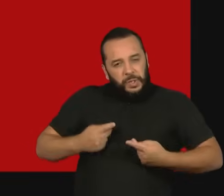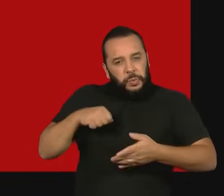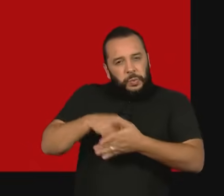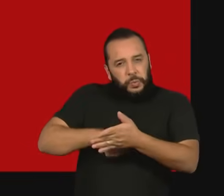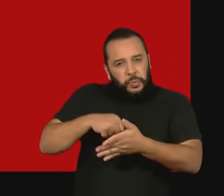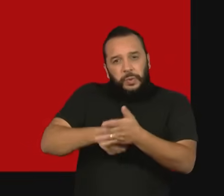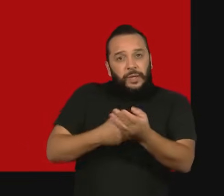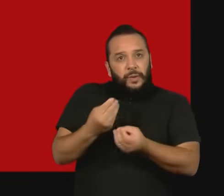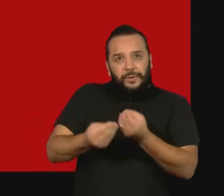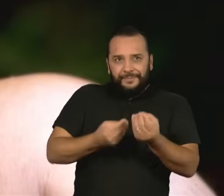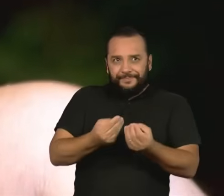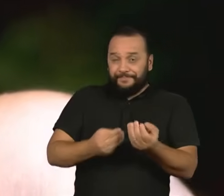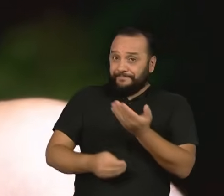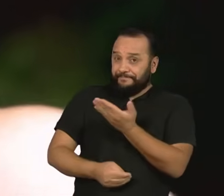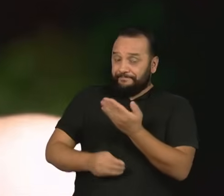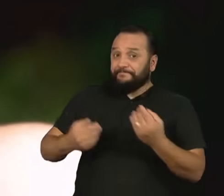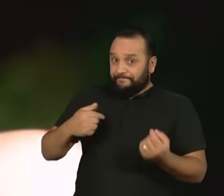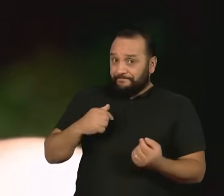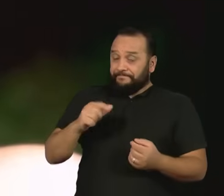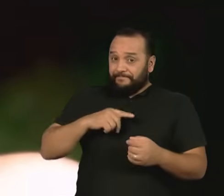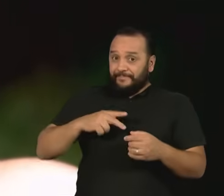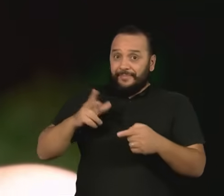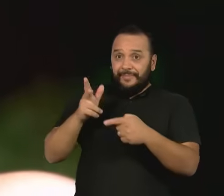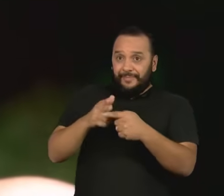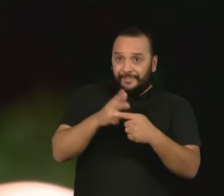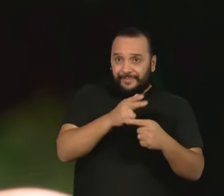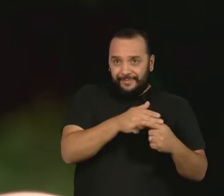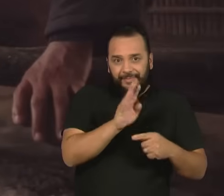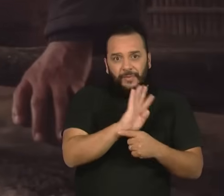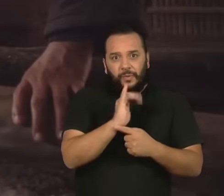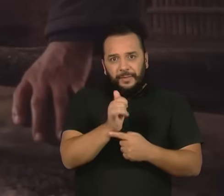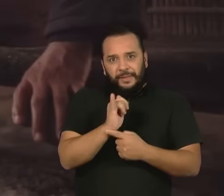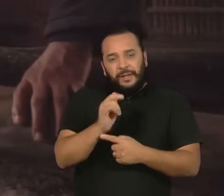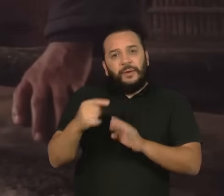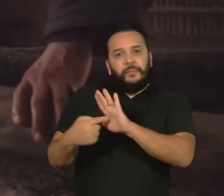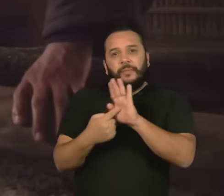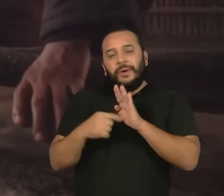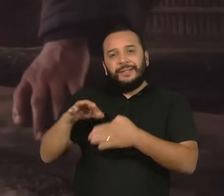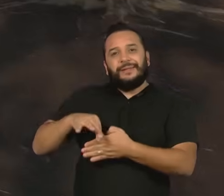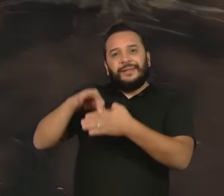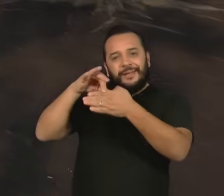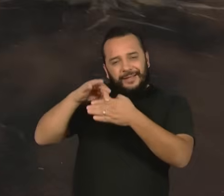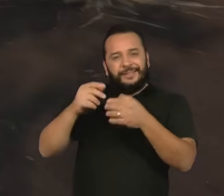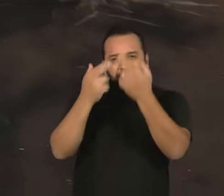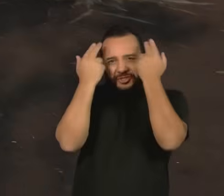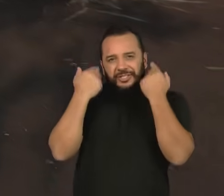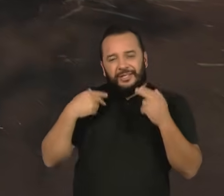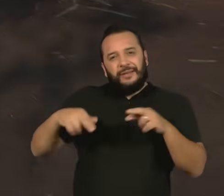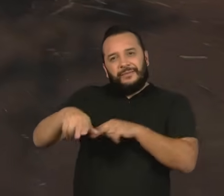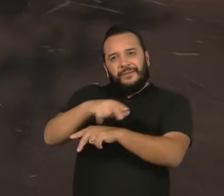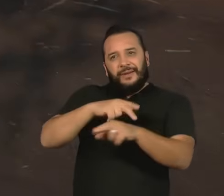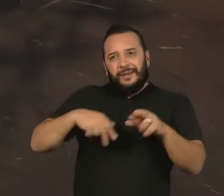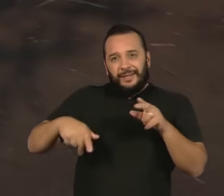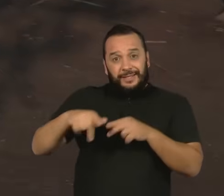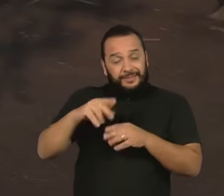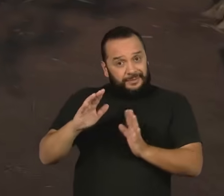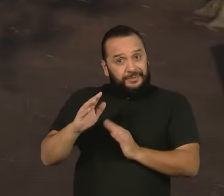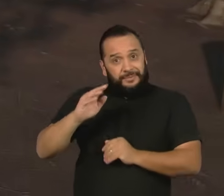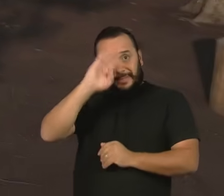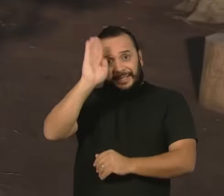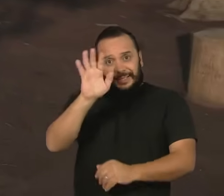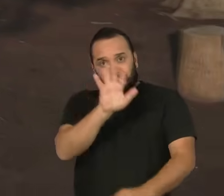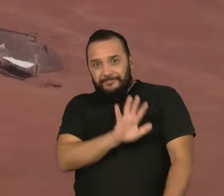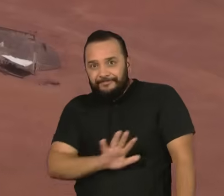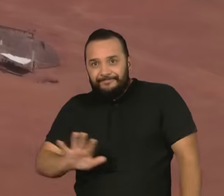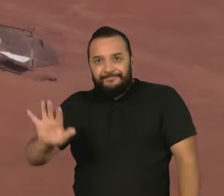da Terra traz o pensamento de lideranças indígenas de várias etnias, em aldeias espalhadas pelo